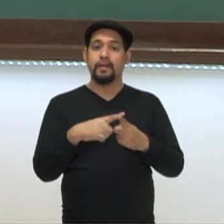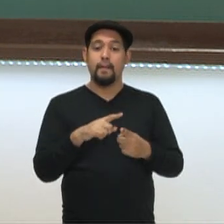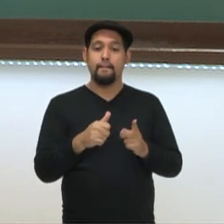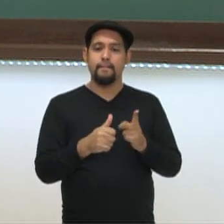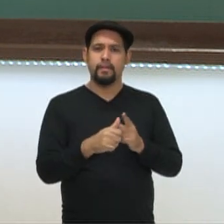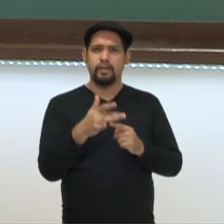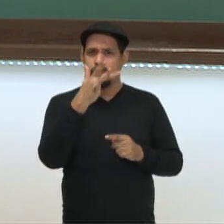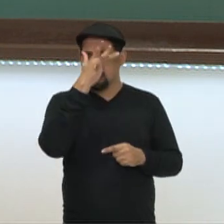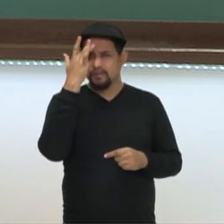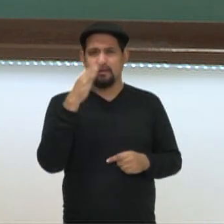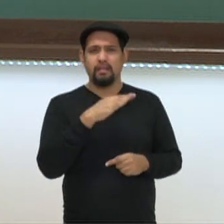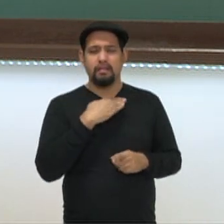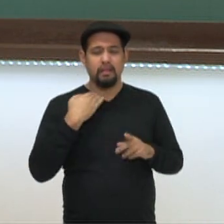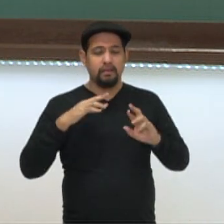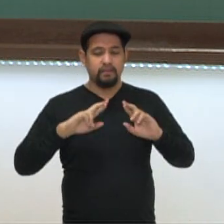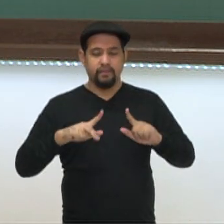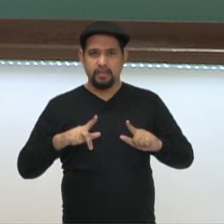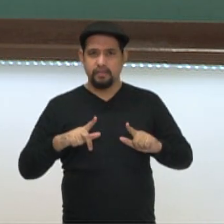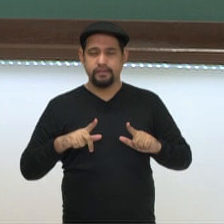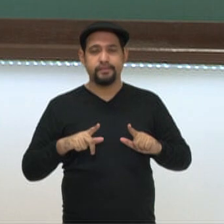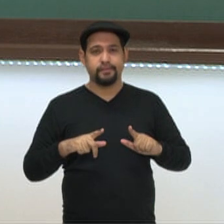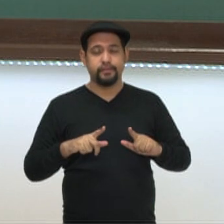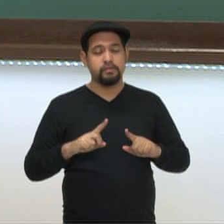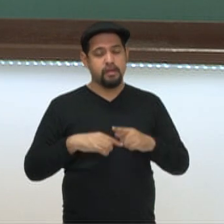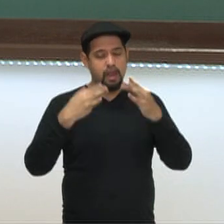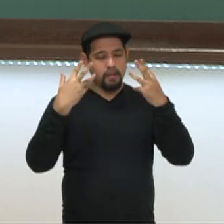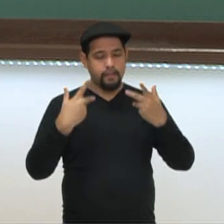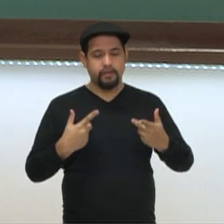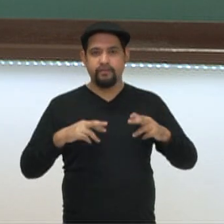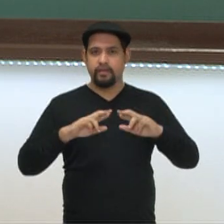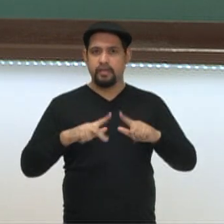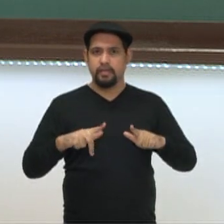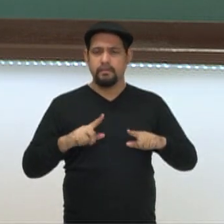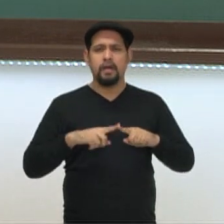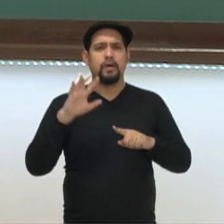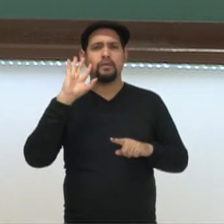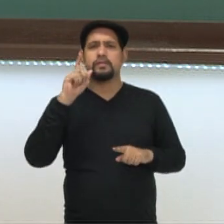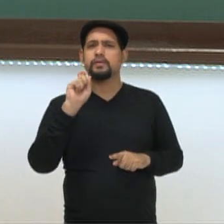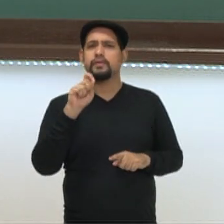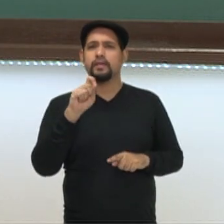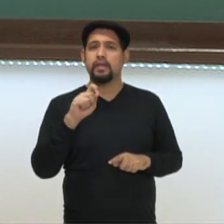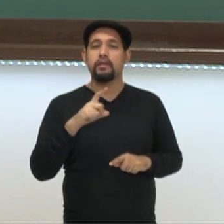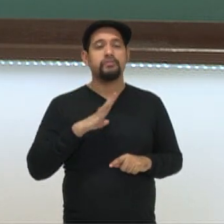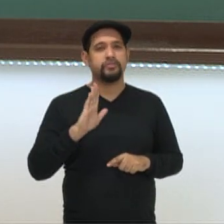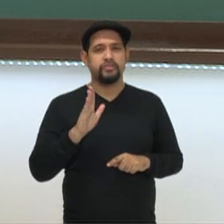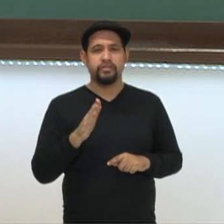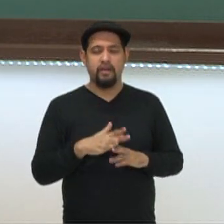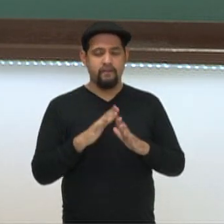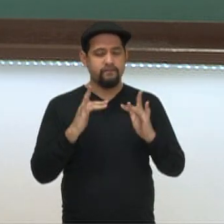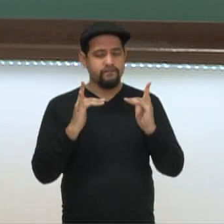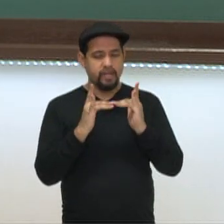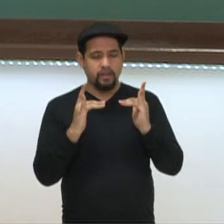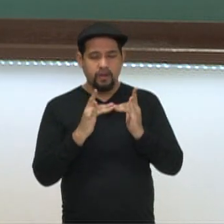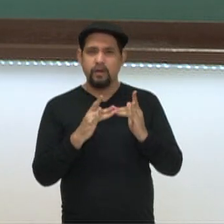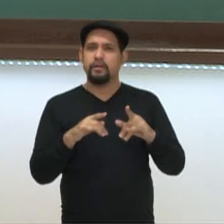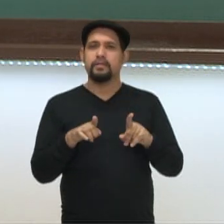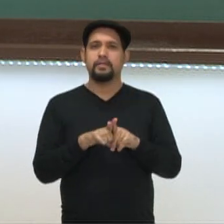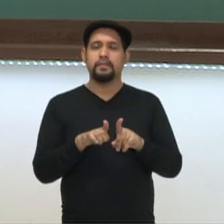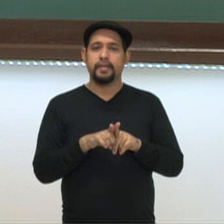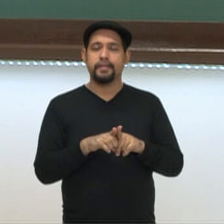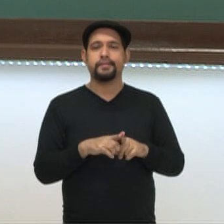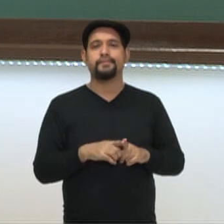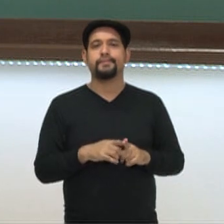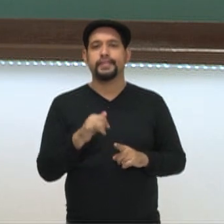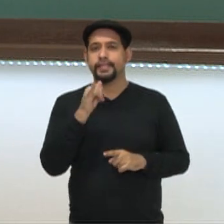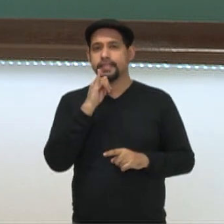morto que nos diferenciamos de fato dos outros animais. E aí aconteceu um ritual de velório, as pirâmides,